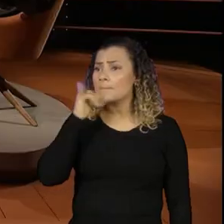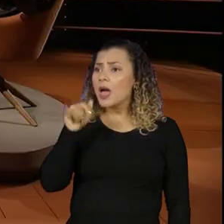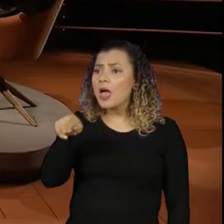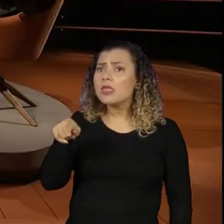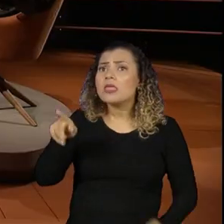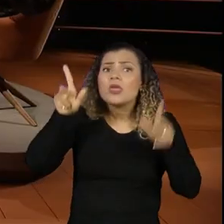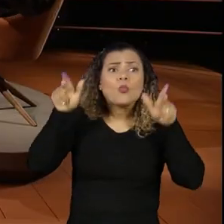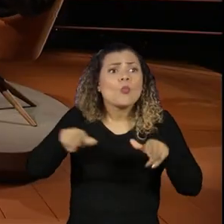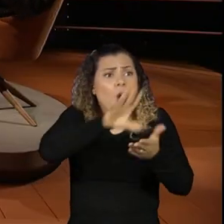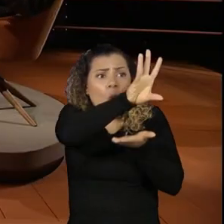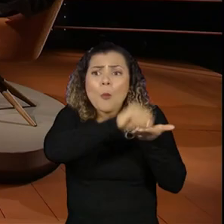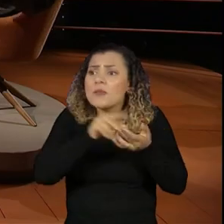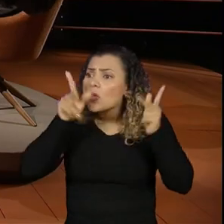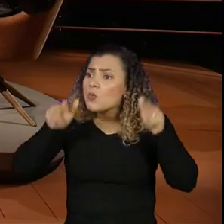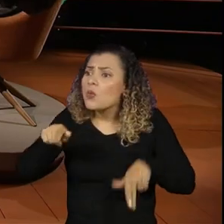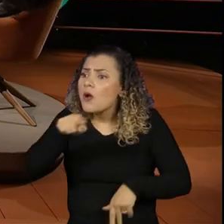imitando.